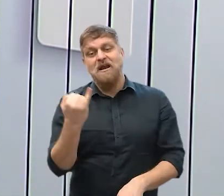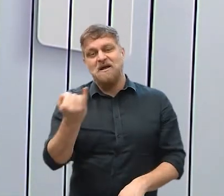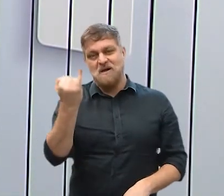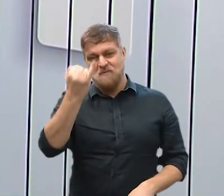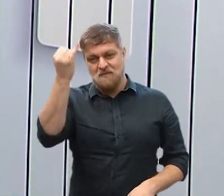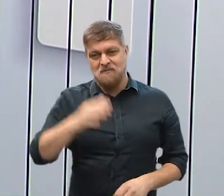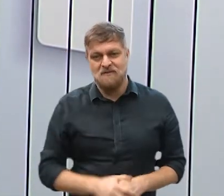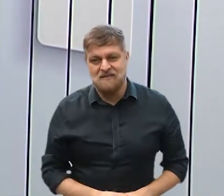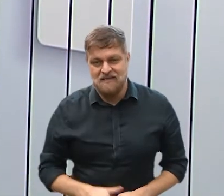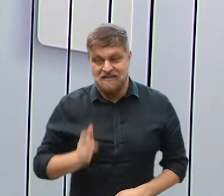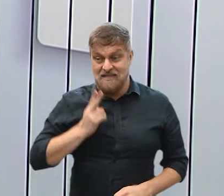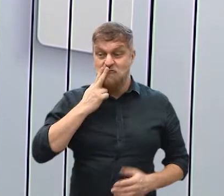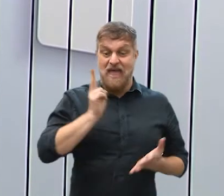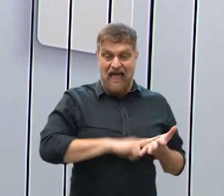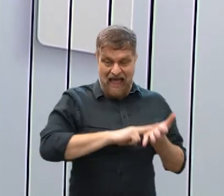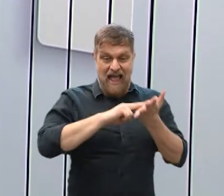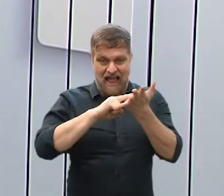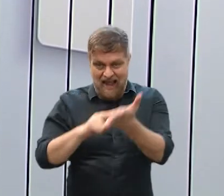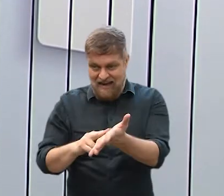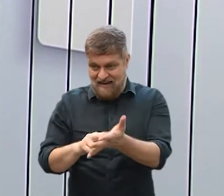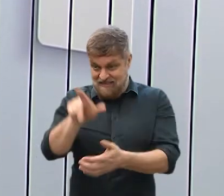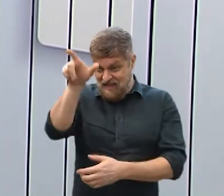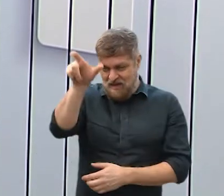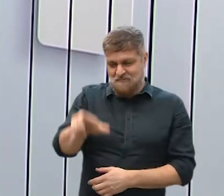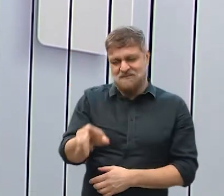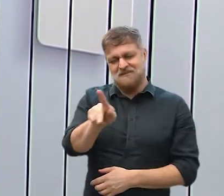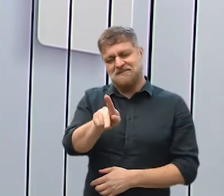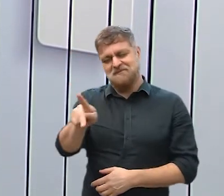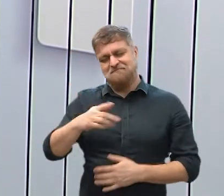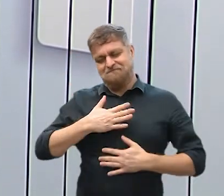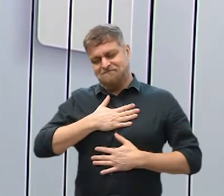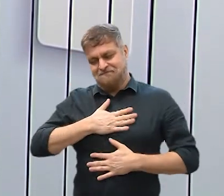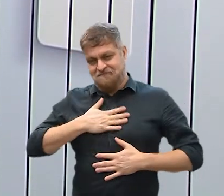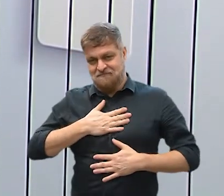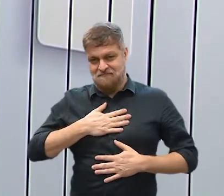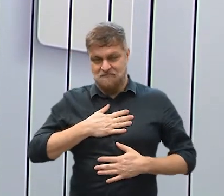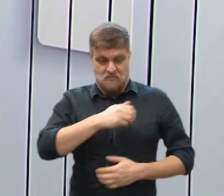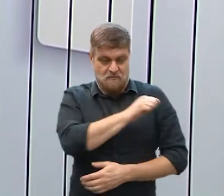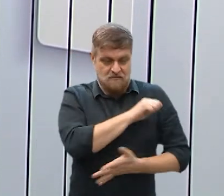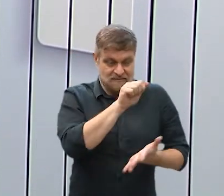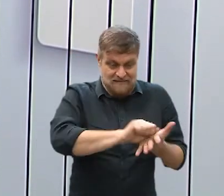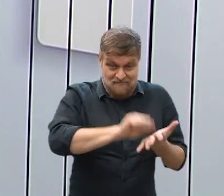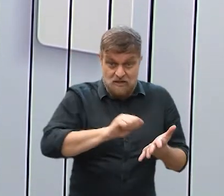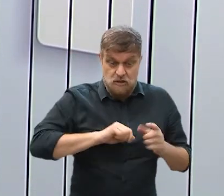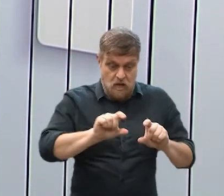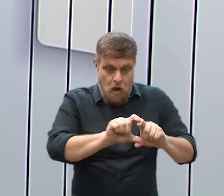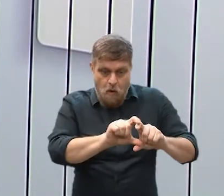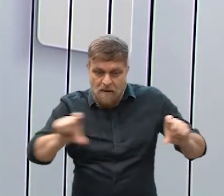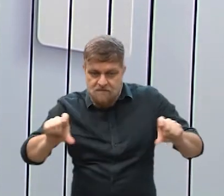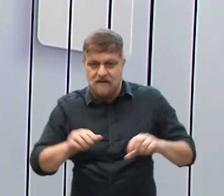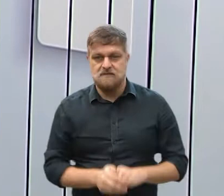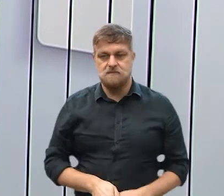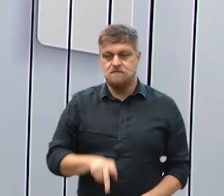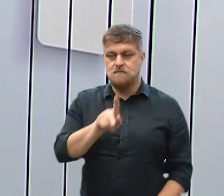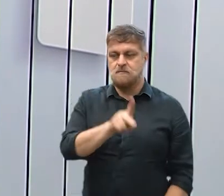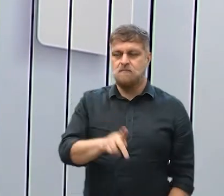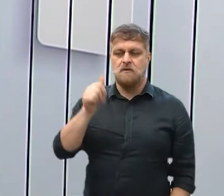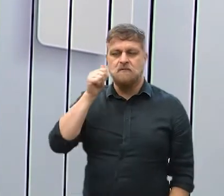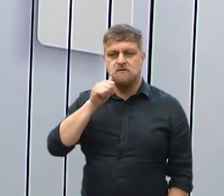importante, certamente, que foi a carta, né, que você recebeu dos seus alunos, que tinha essa frase, olha só, escrita: